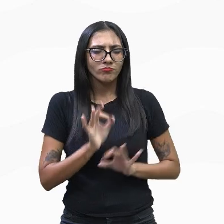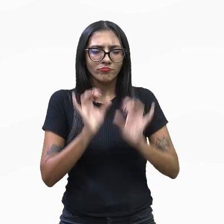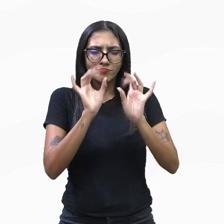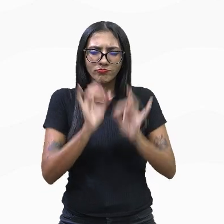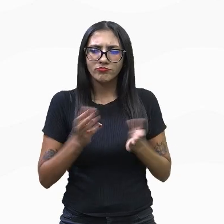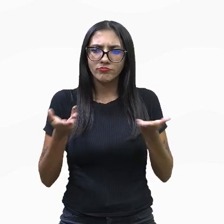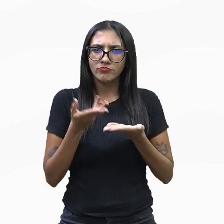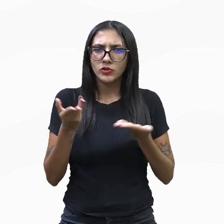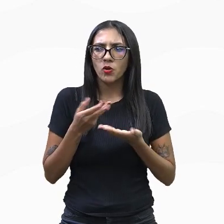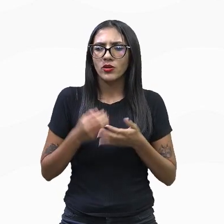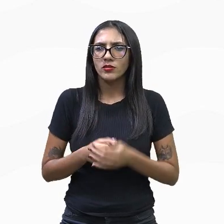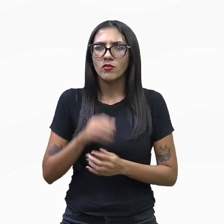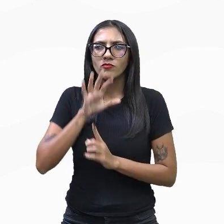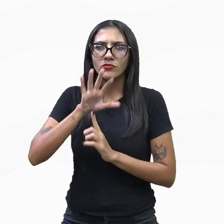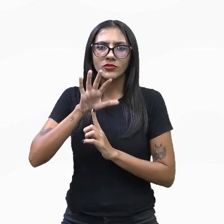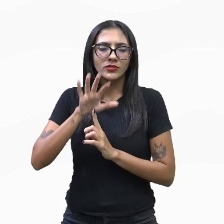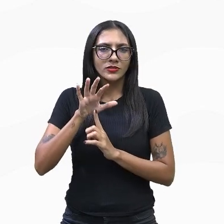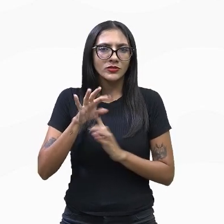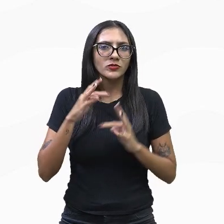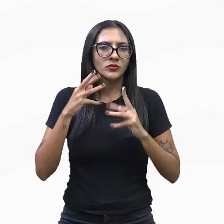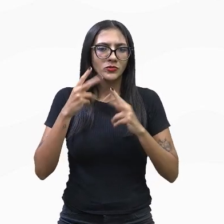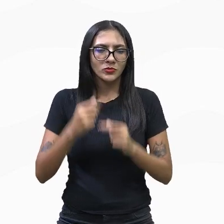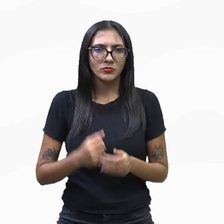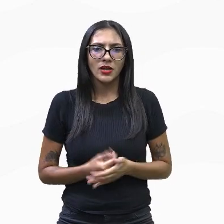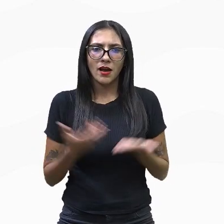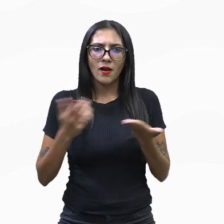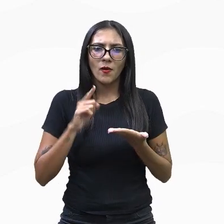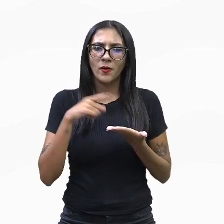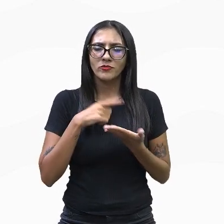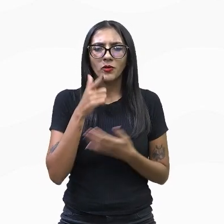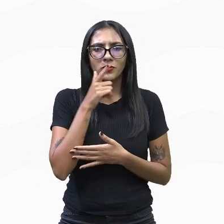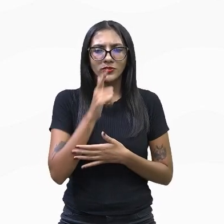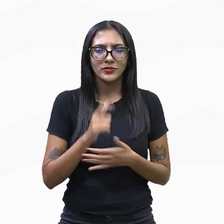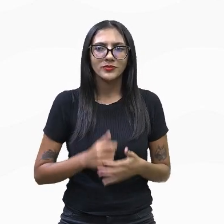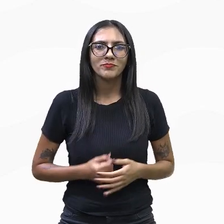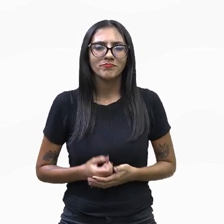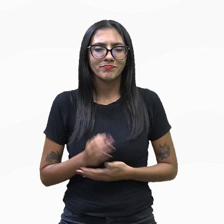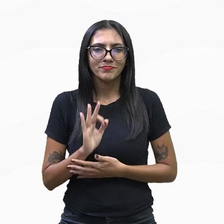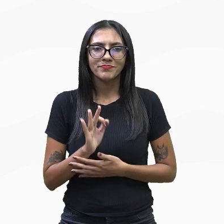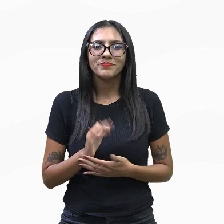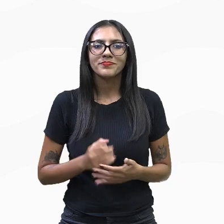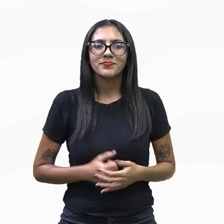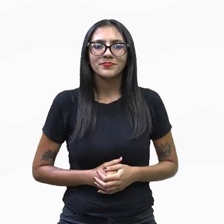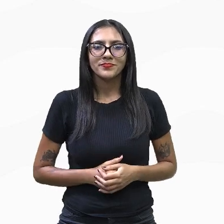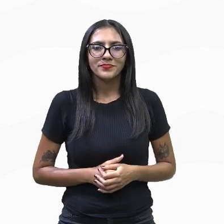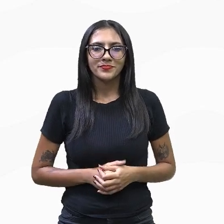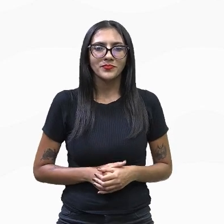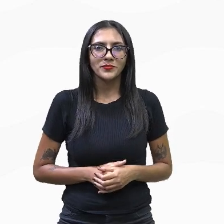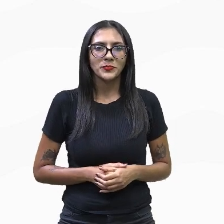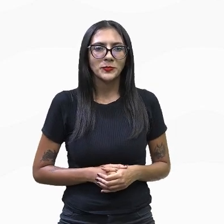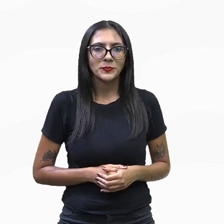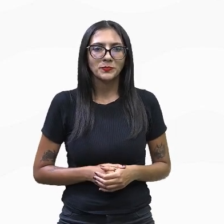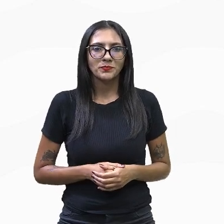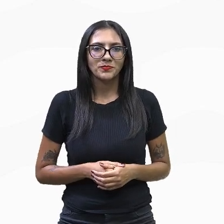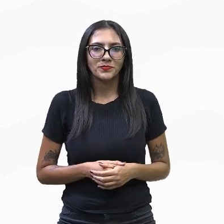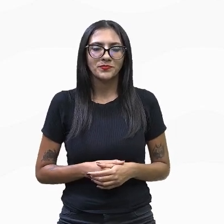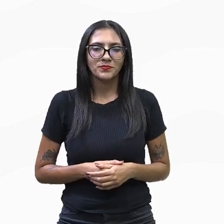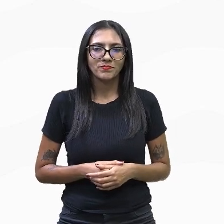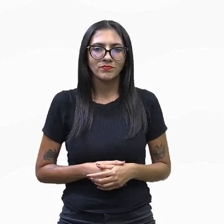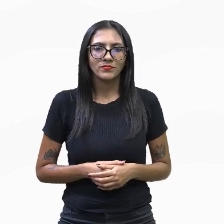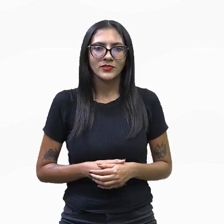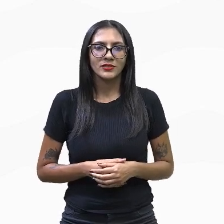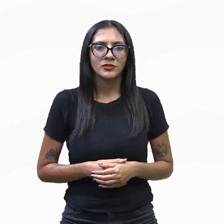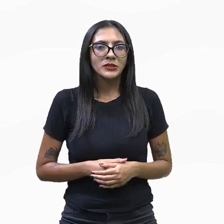propaganda sem erros, né? Agora ele vai vender, certo? Tá certo. Muito bem. E assim, né, professor,